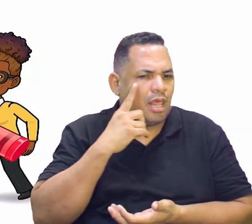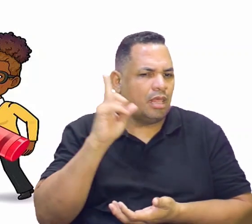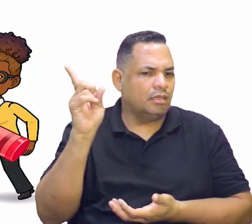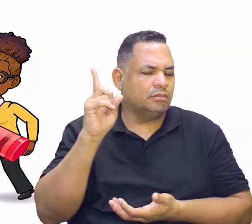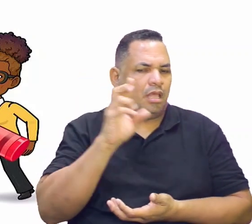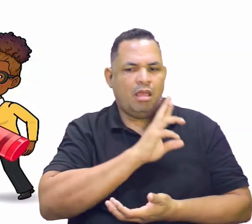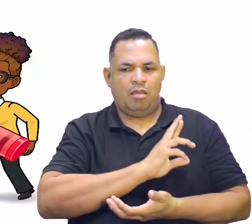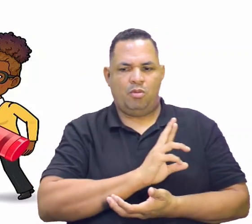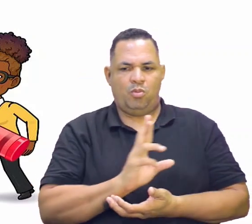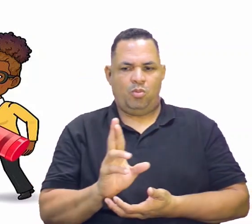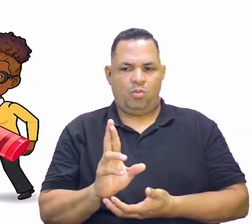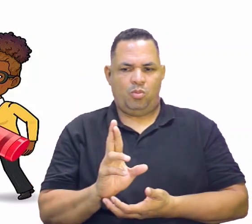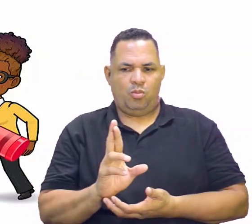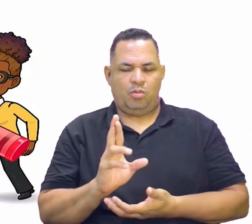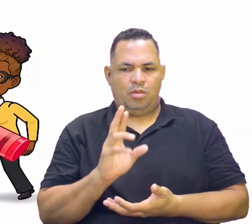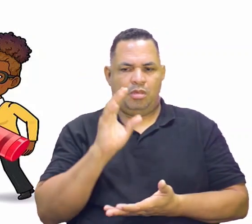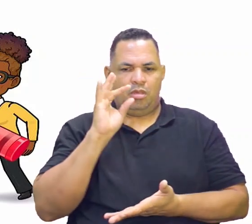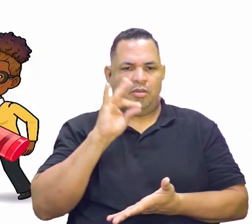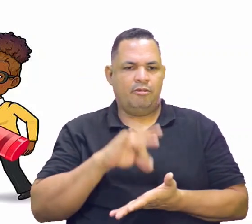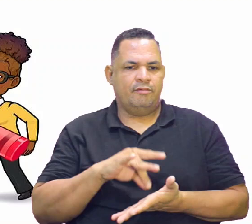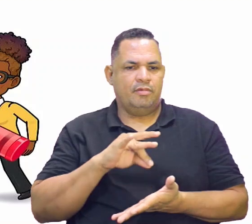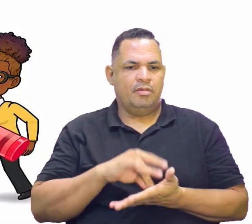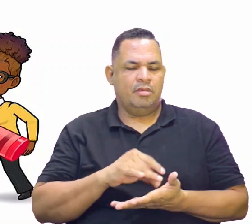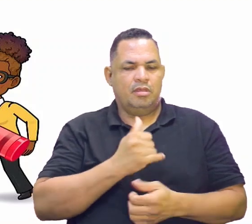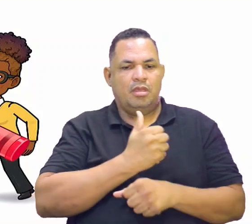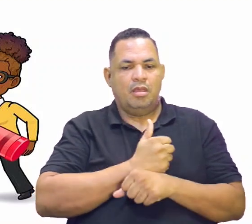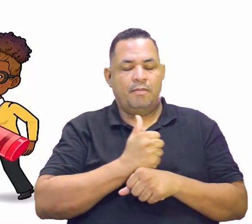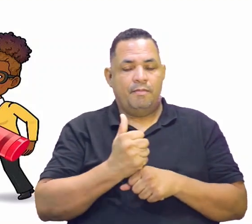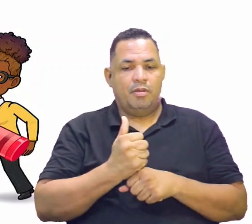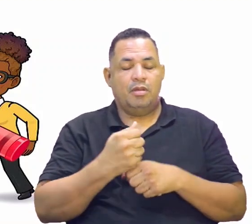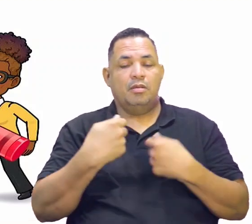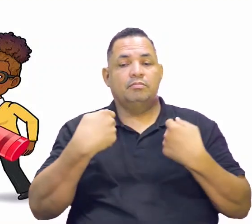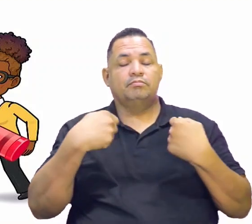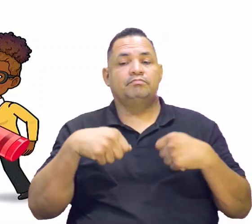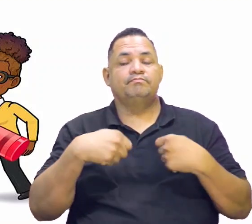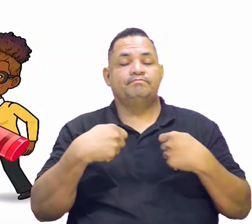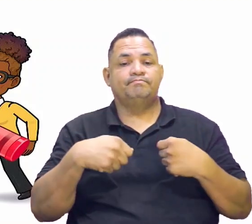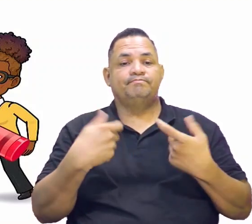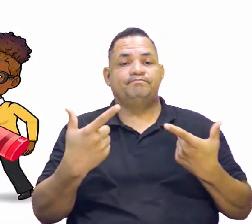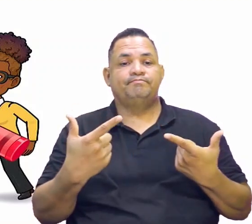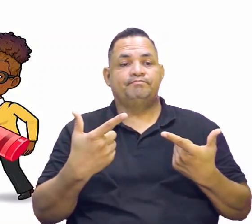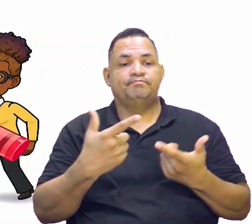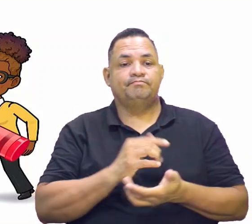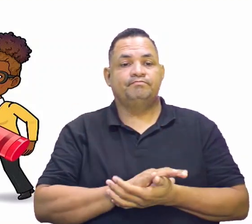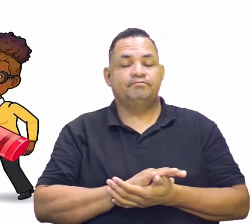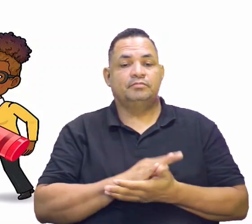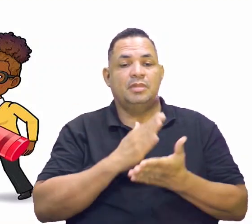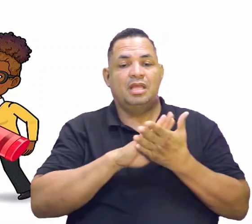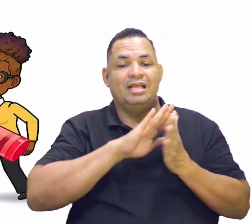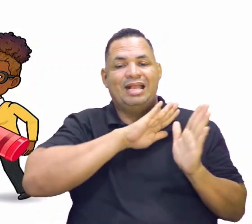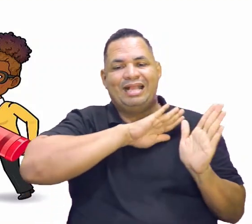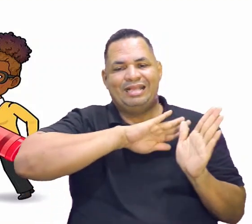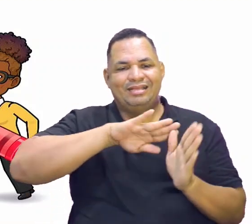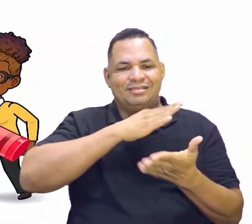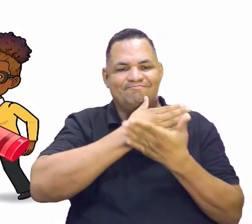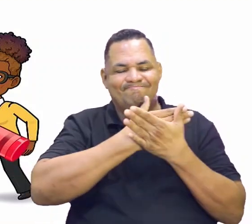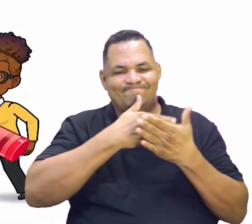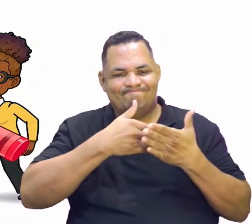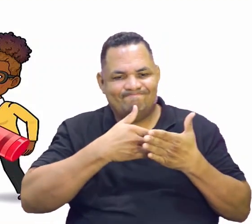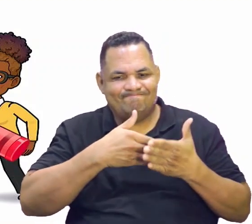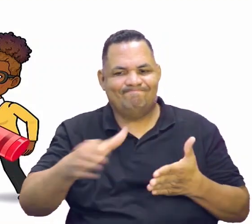a religião, a razão e a moral deveriam ser, olha pessoal, banidas